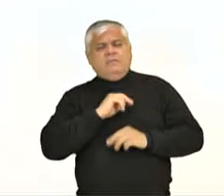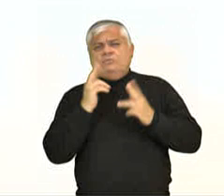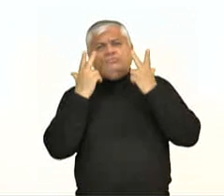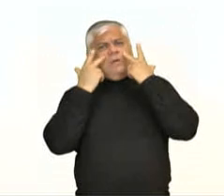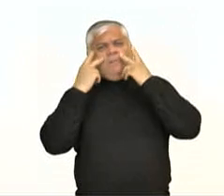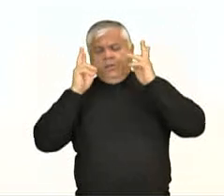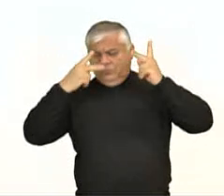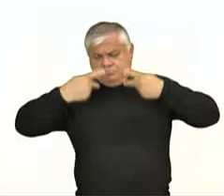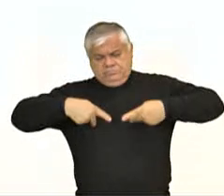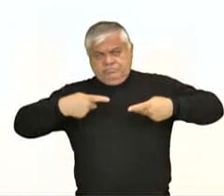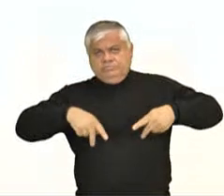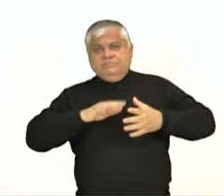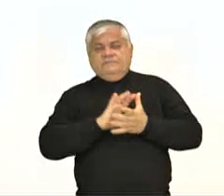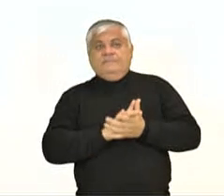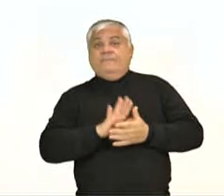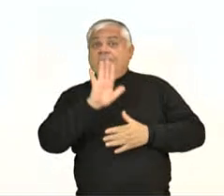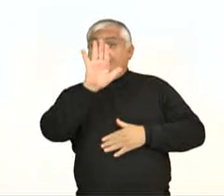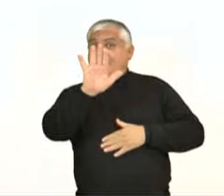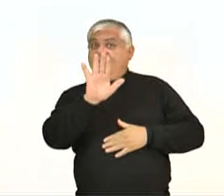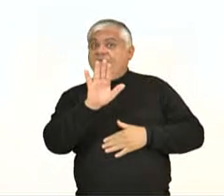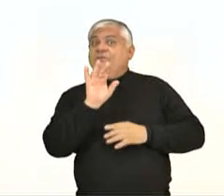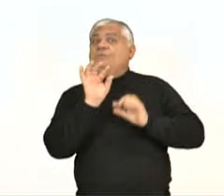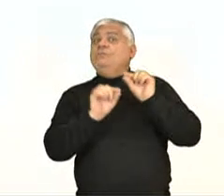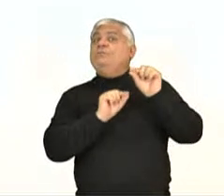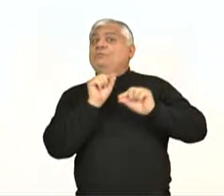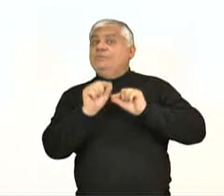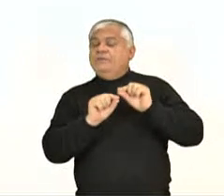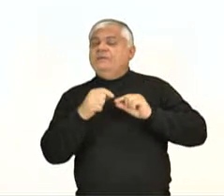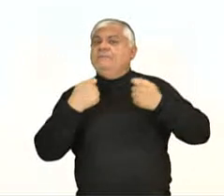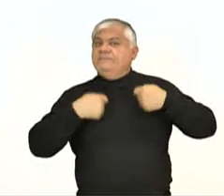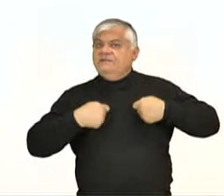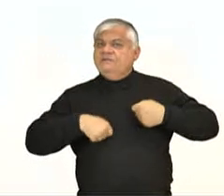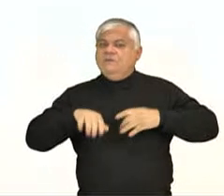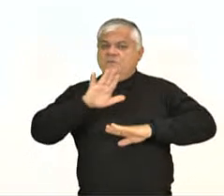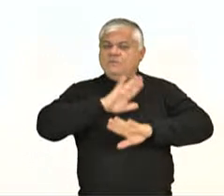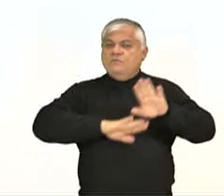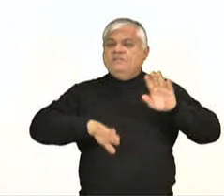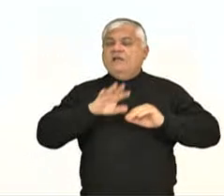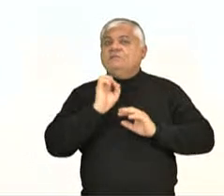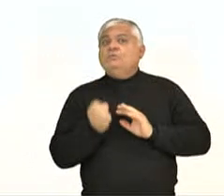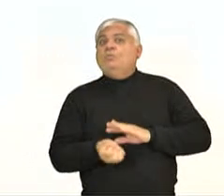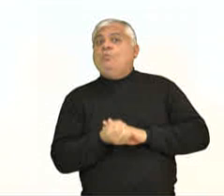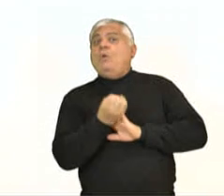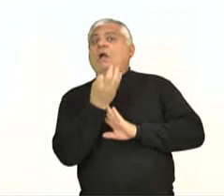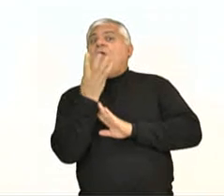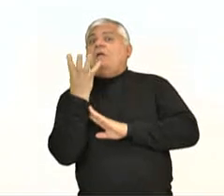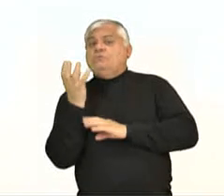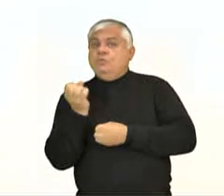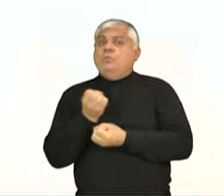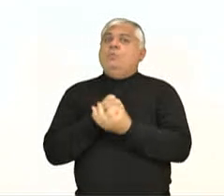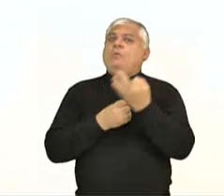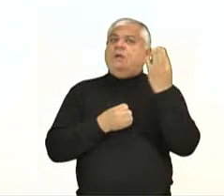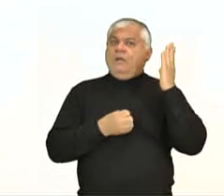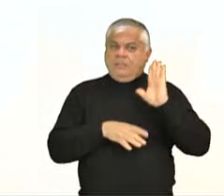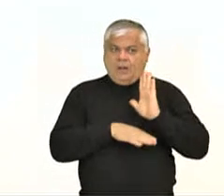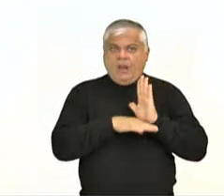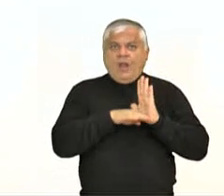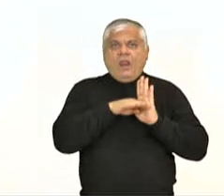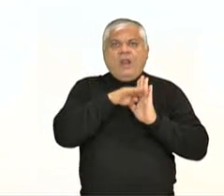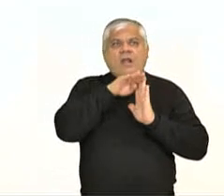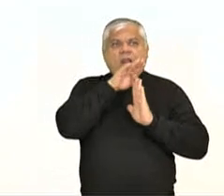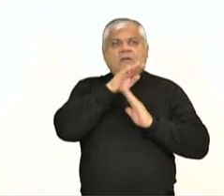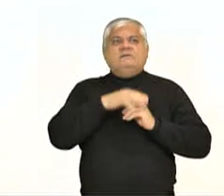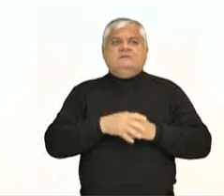normal. Agora, o detalhe é que nós devemos ater a quantidade deles. Está aqui a